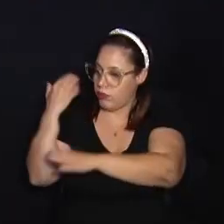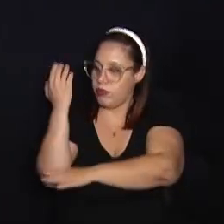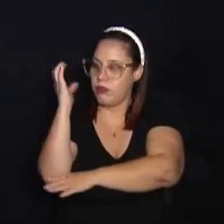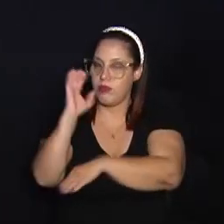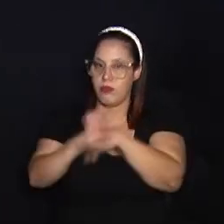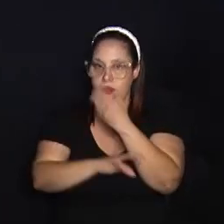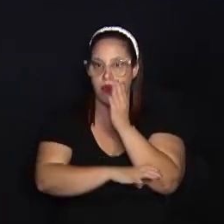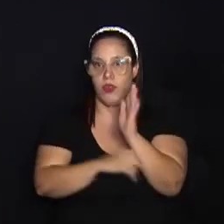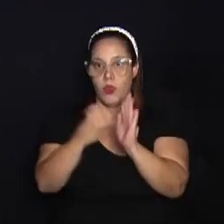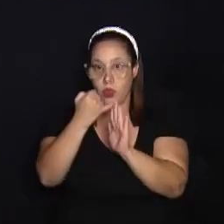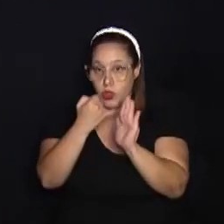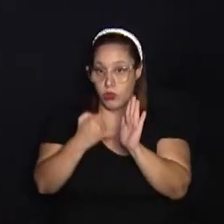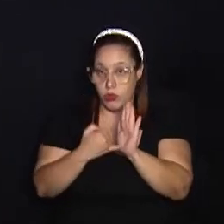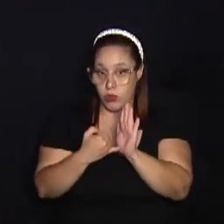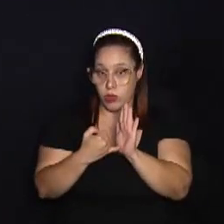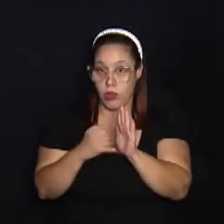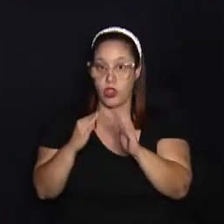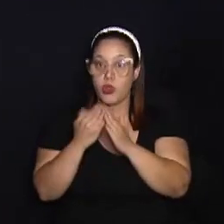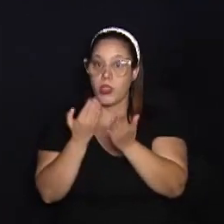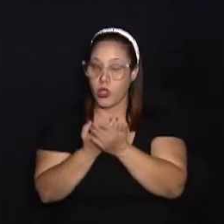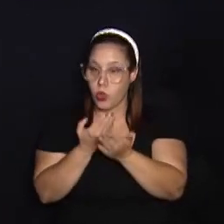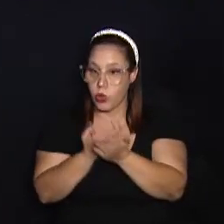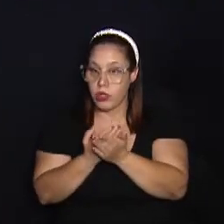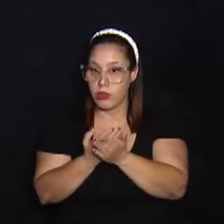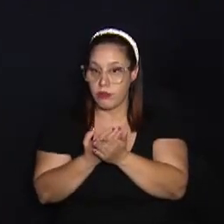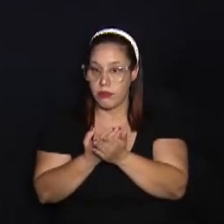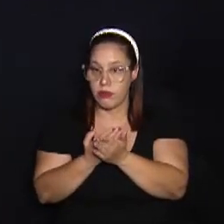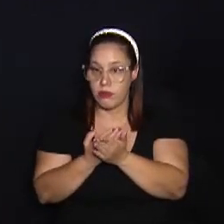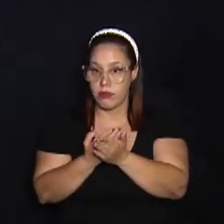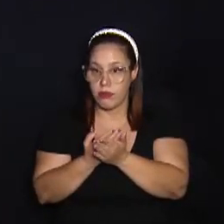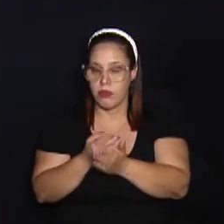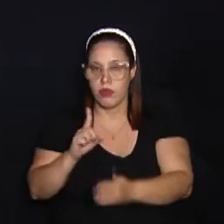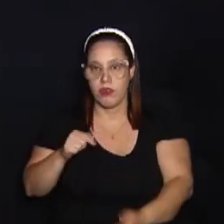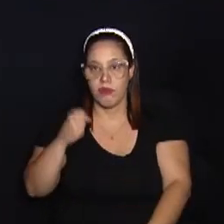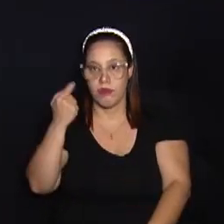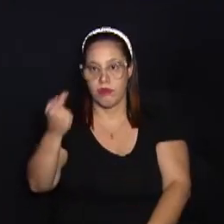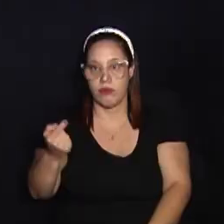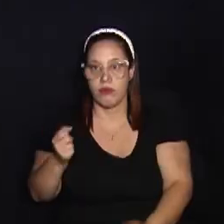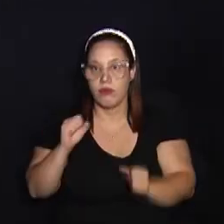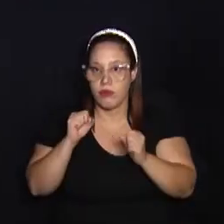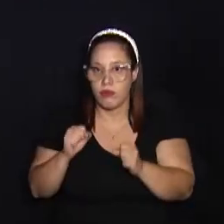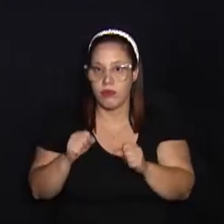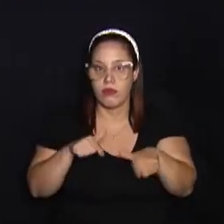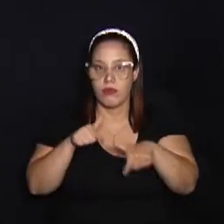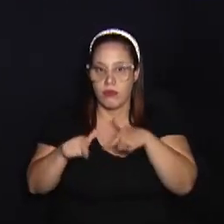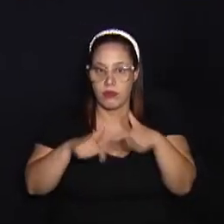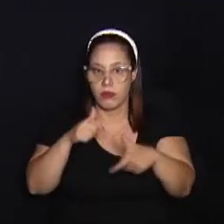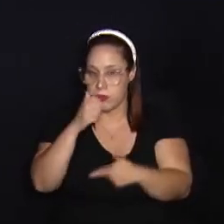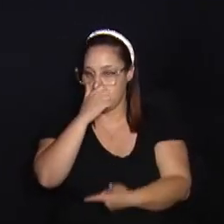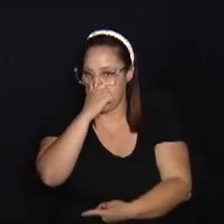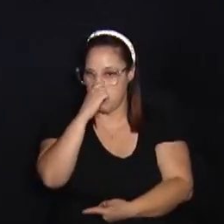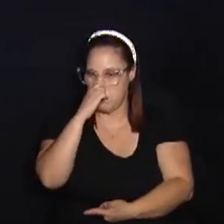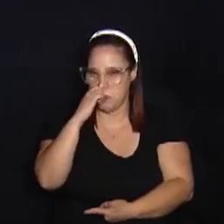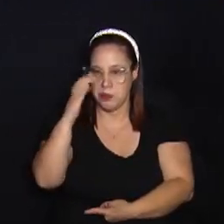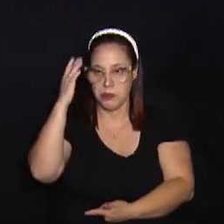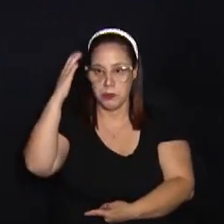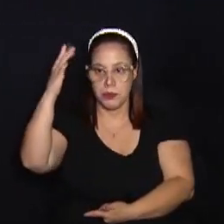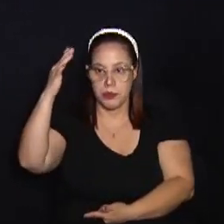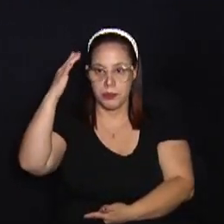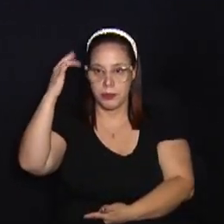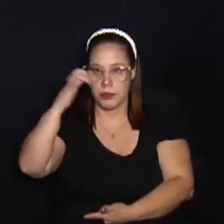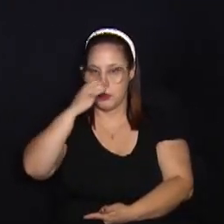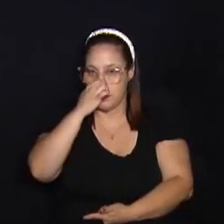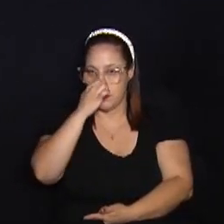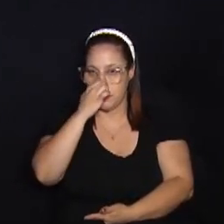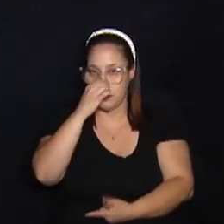um jardim institucional, né, de uma escola. Mas, para além disso, a gente pode trabalhar, né, a ideia de